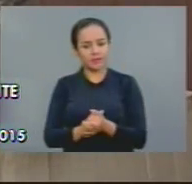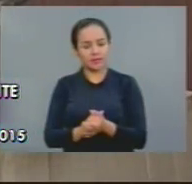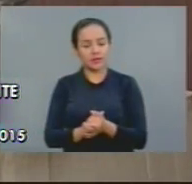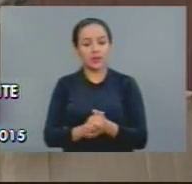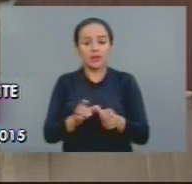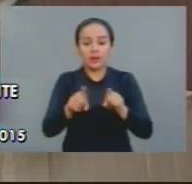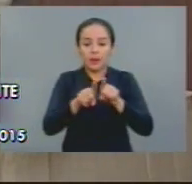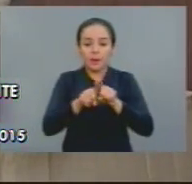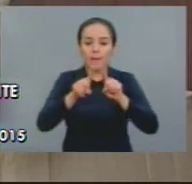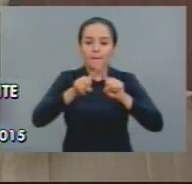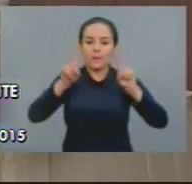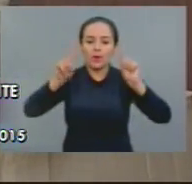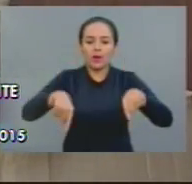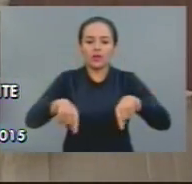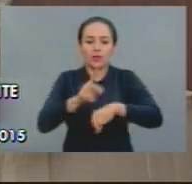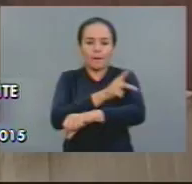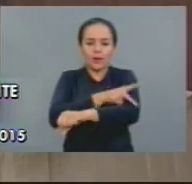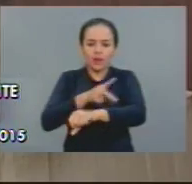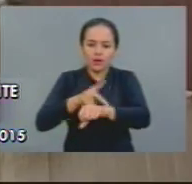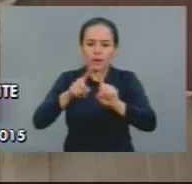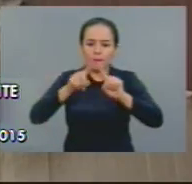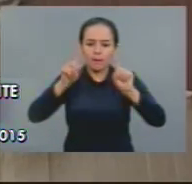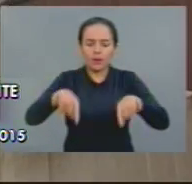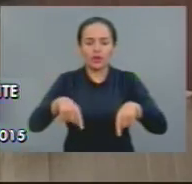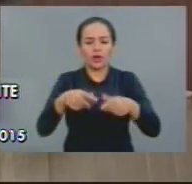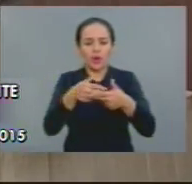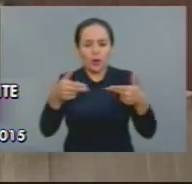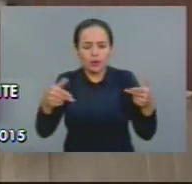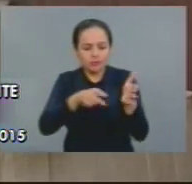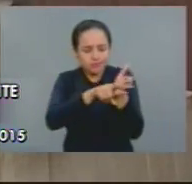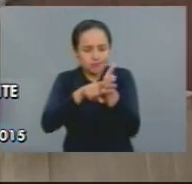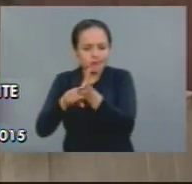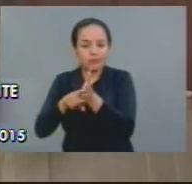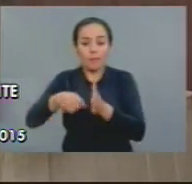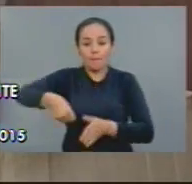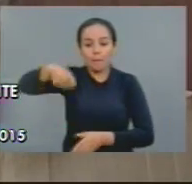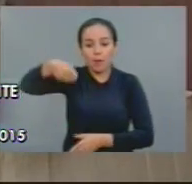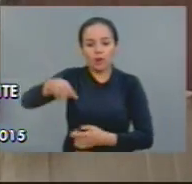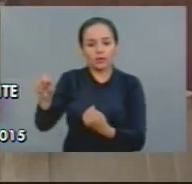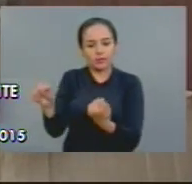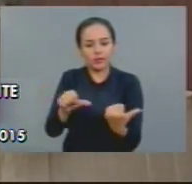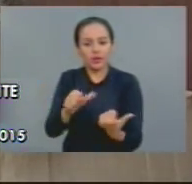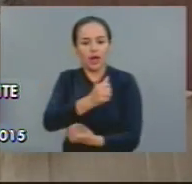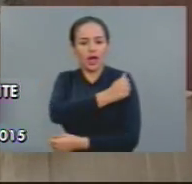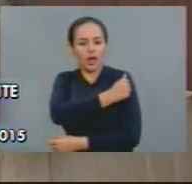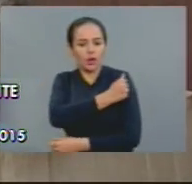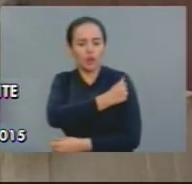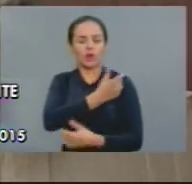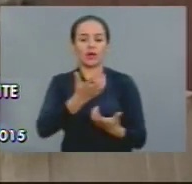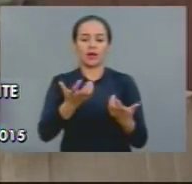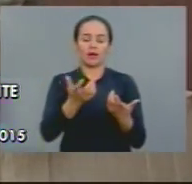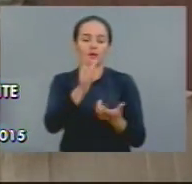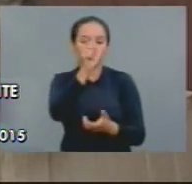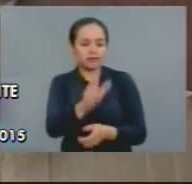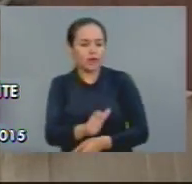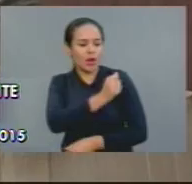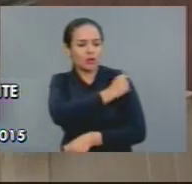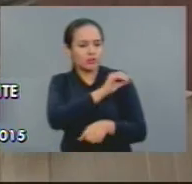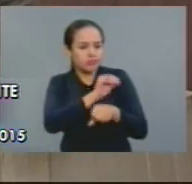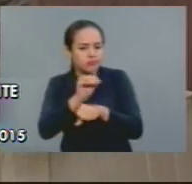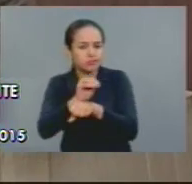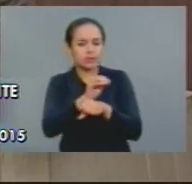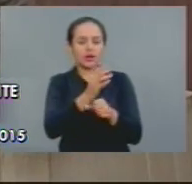projeto político-pedagógico das universidades. Eles querem bolsa para que tenham estudantes. Eles querem assistência estudantil.